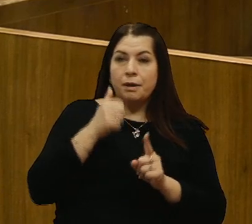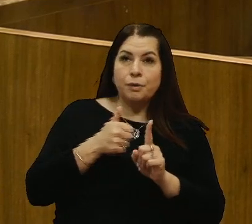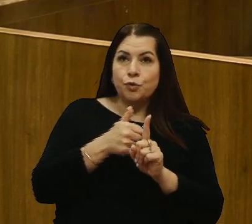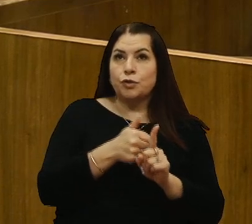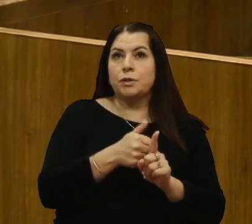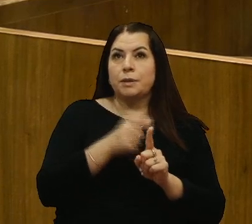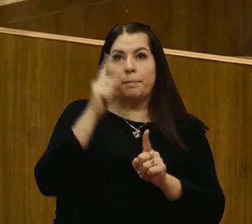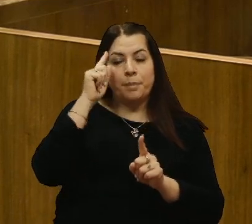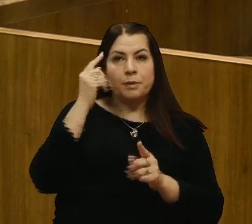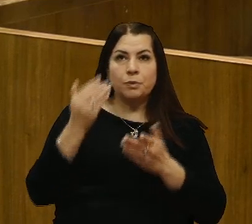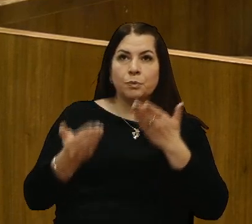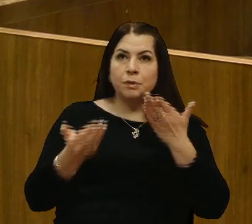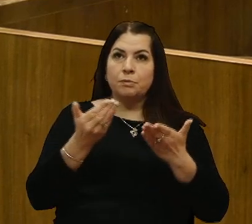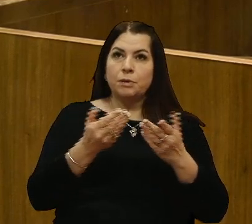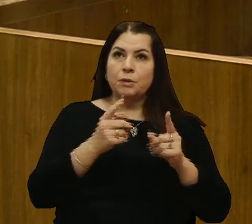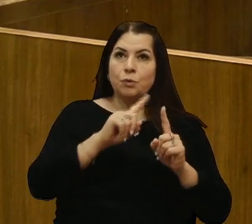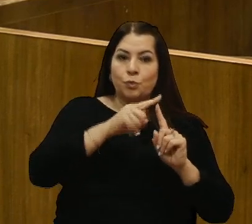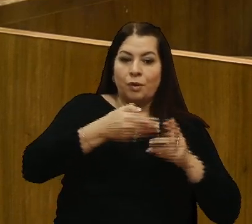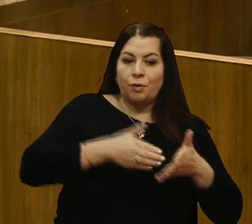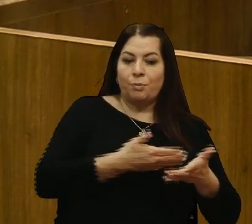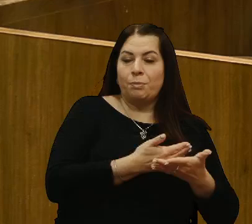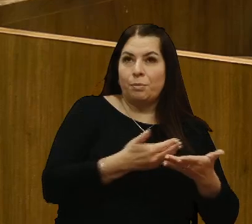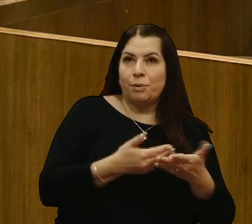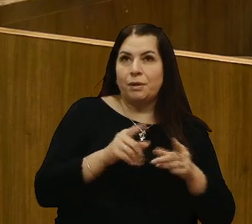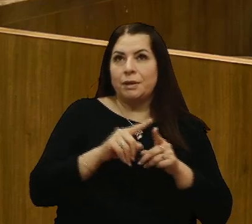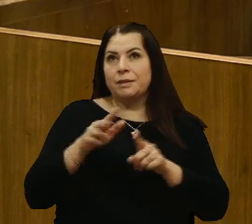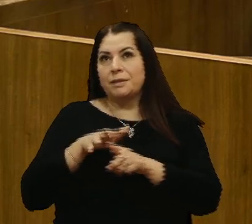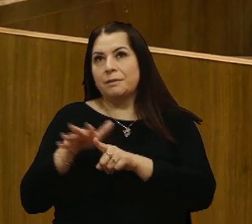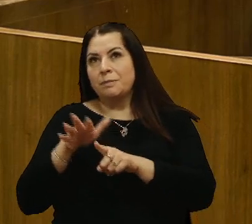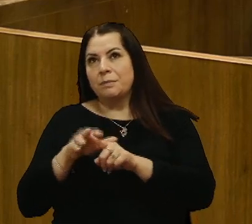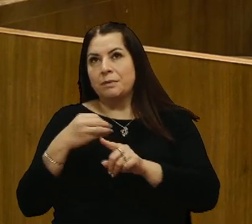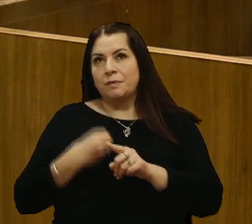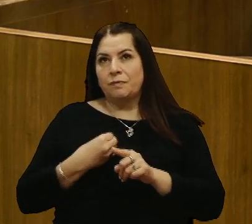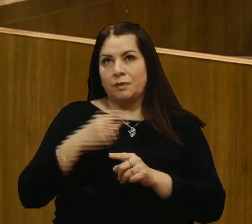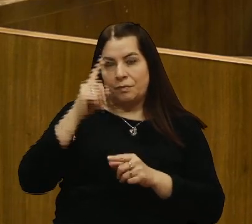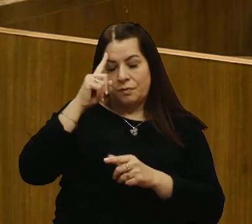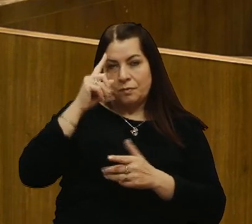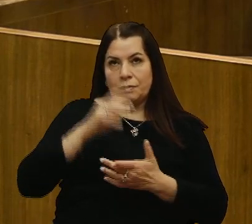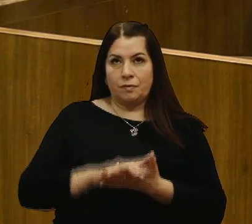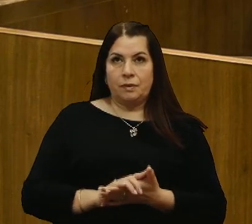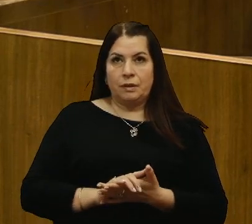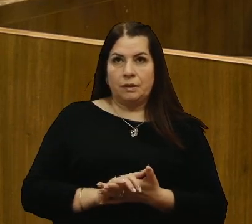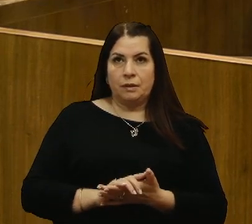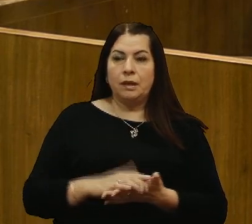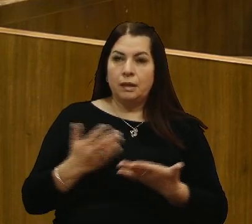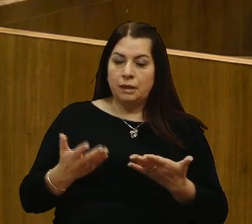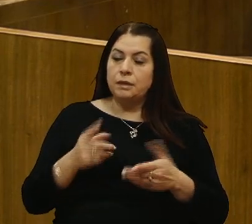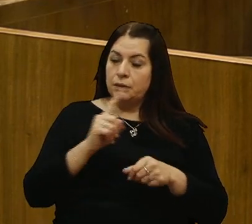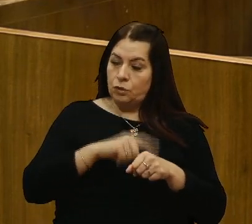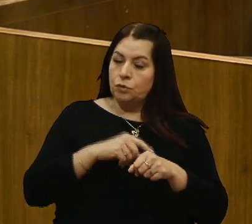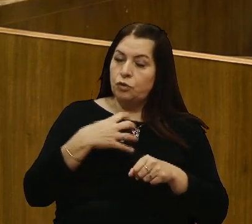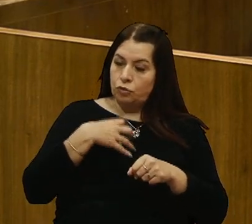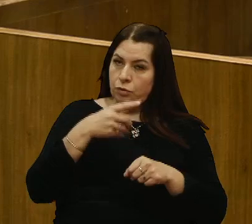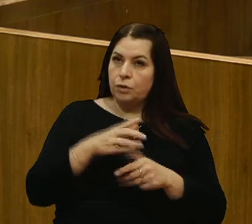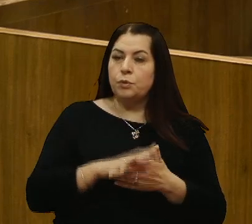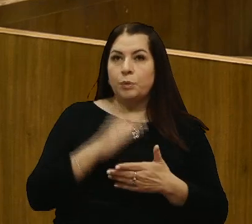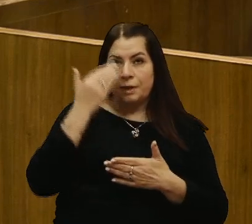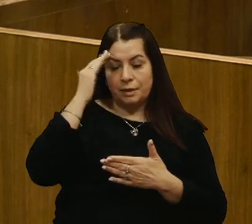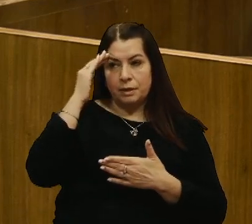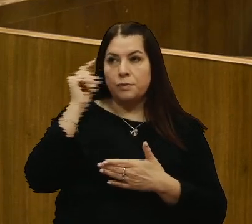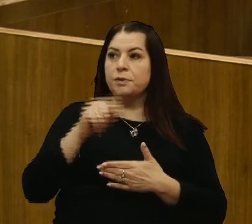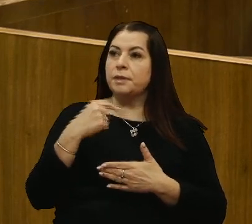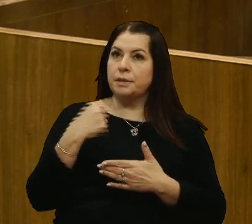busca o equilíbrio entre a maternidade e as demandas da vida cotidiana. Deste modo, entendo